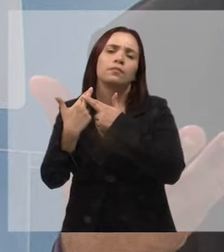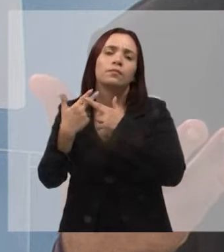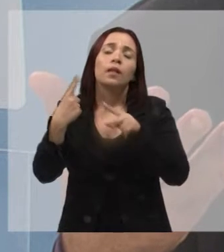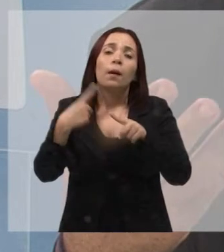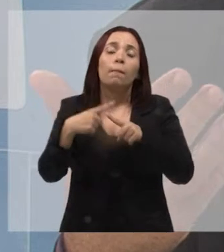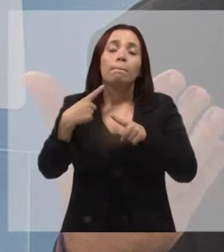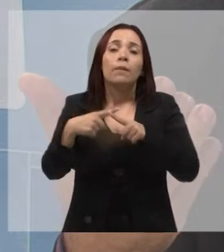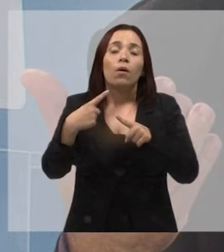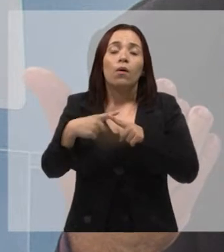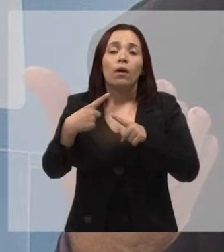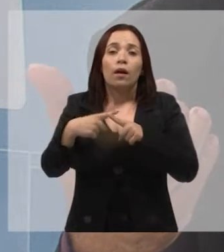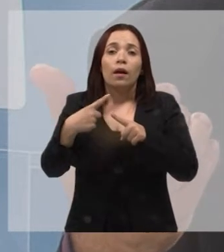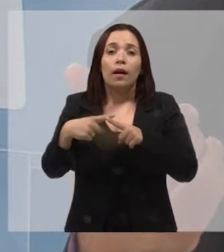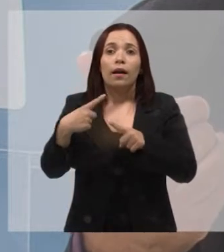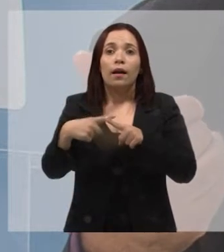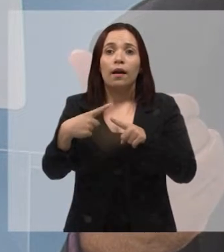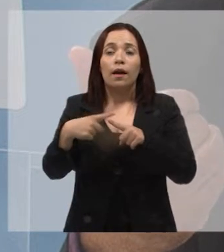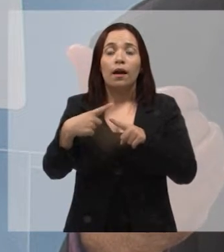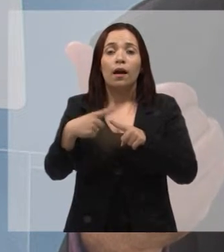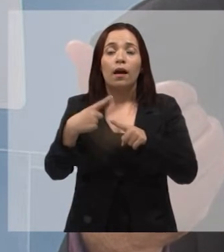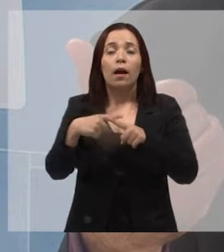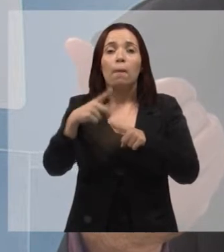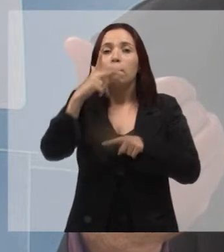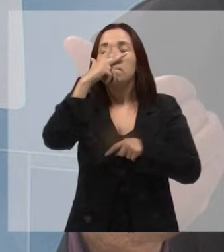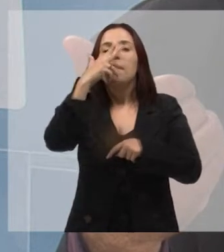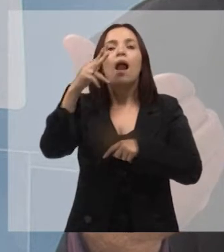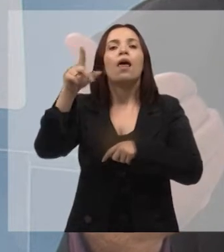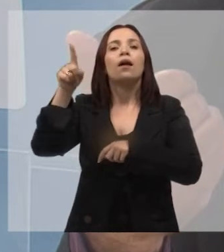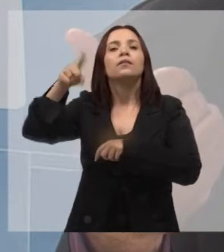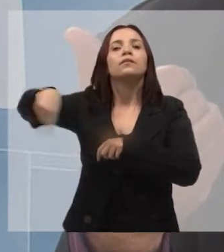ele é o homicídio